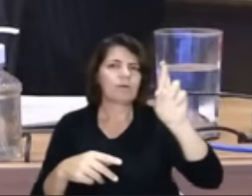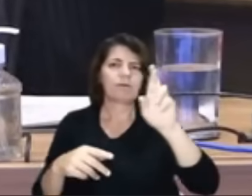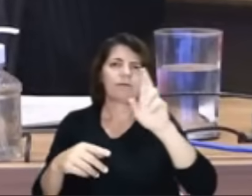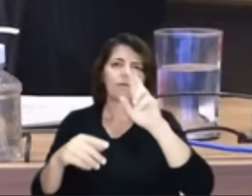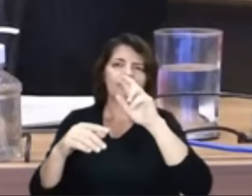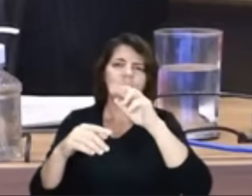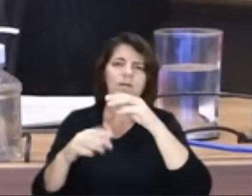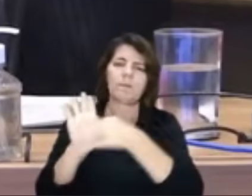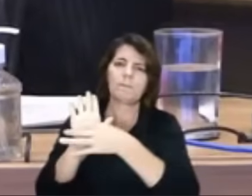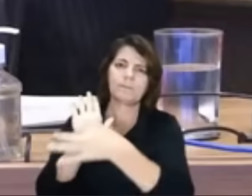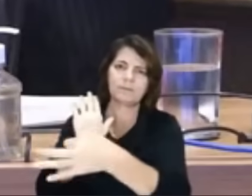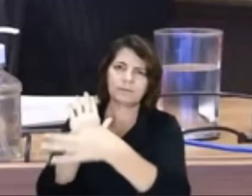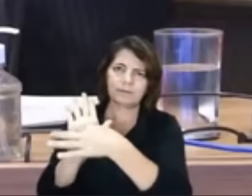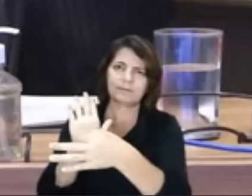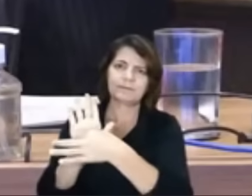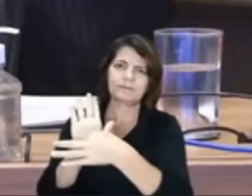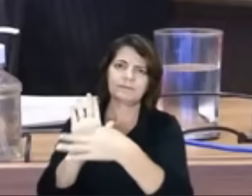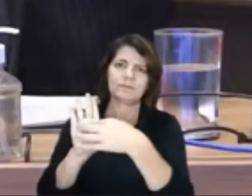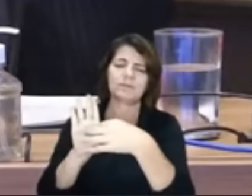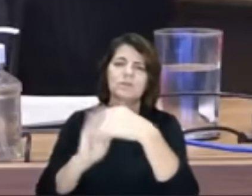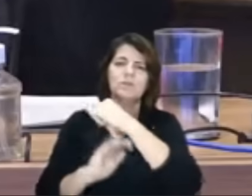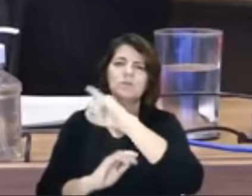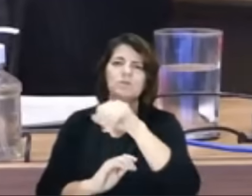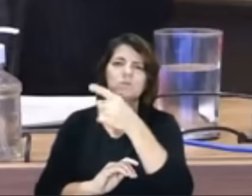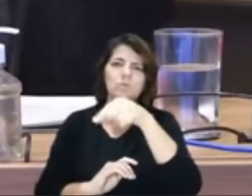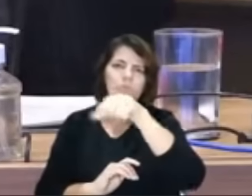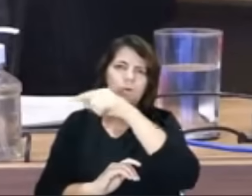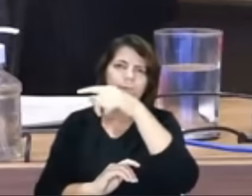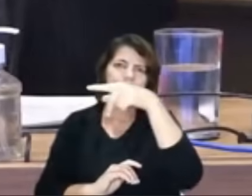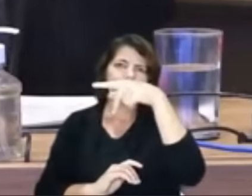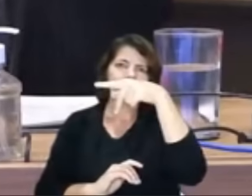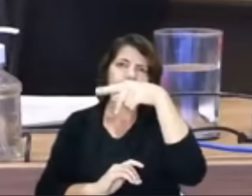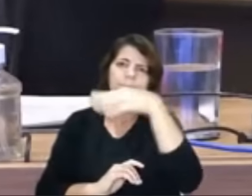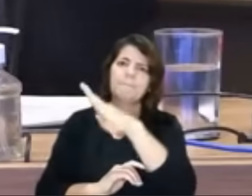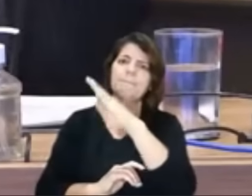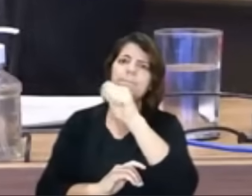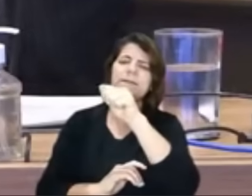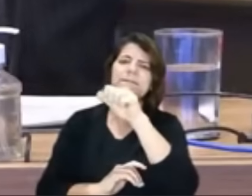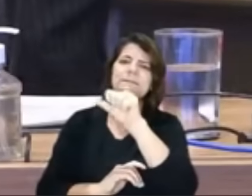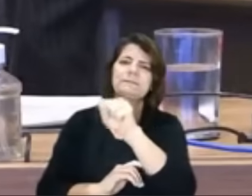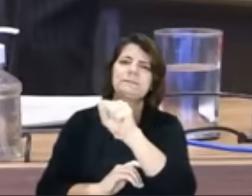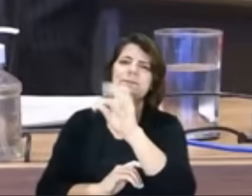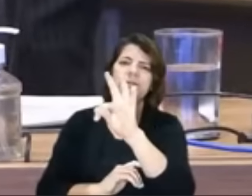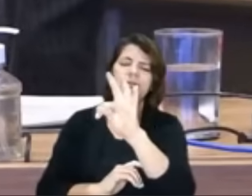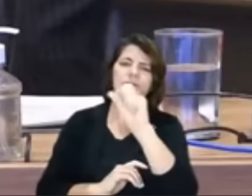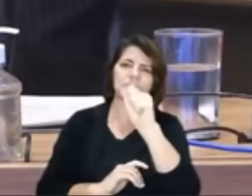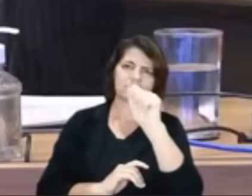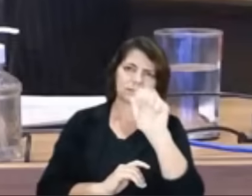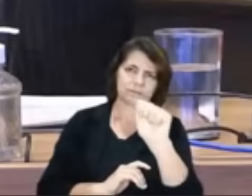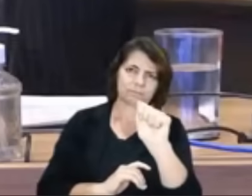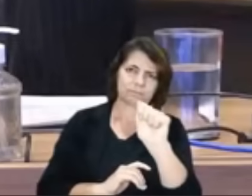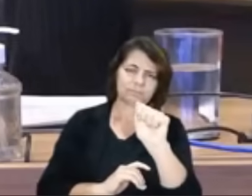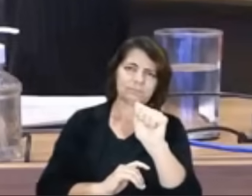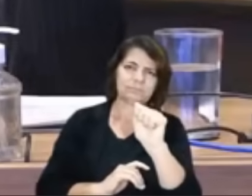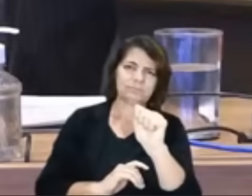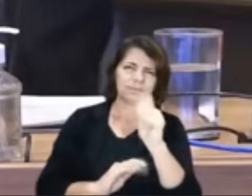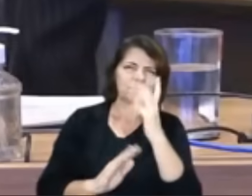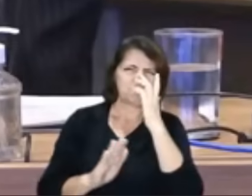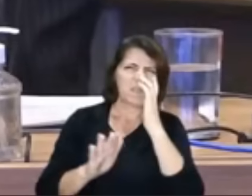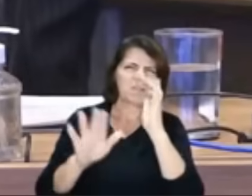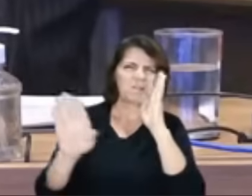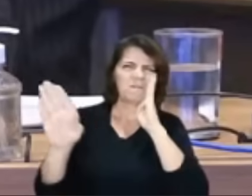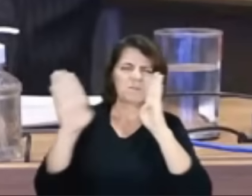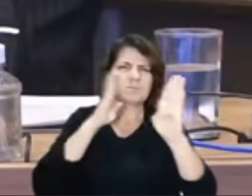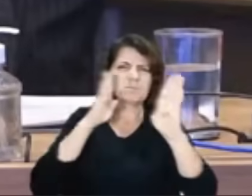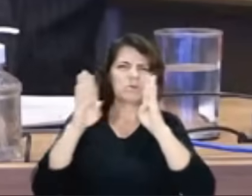atribuída ao João Batista de Oliveira Figueiredo que a gente tem aqui postada na na acho que se eu não me engano foi no Facebook